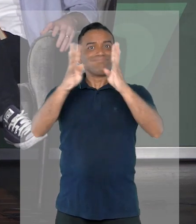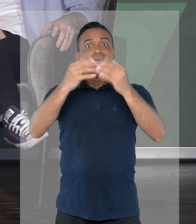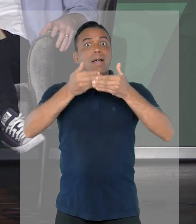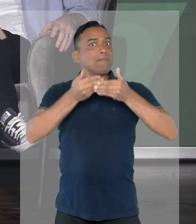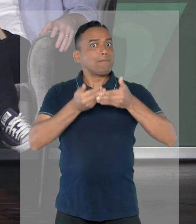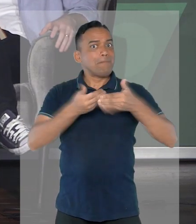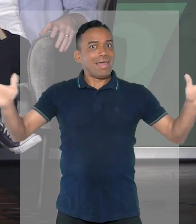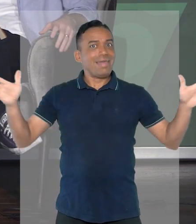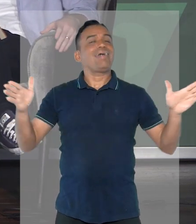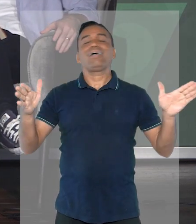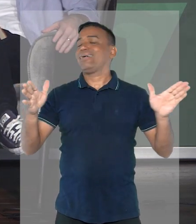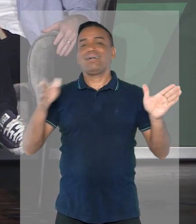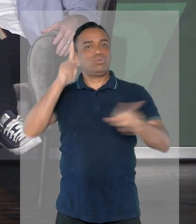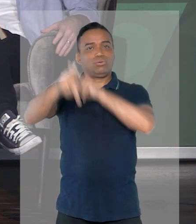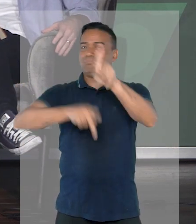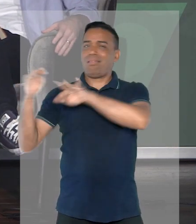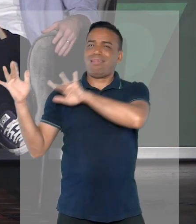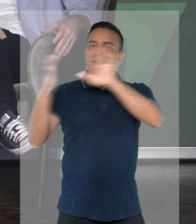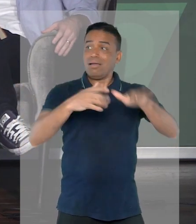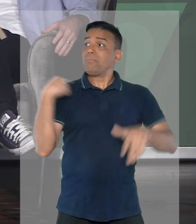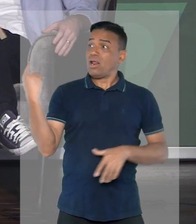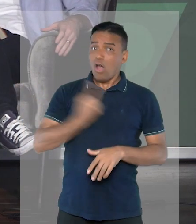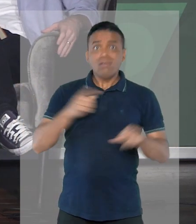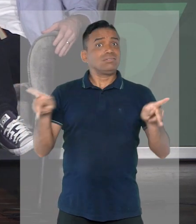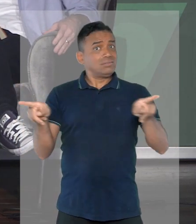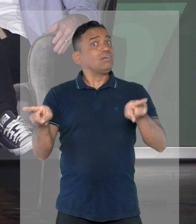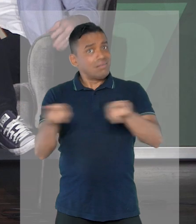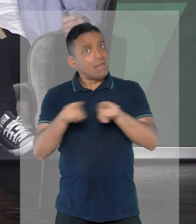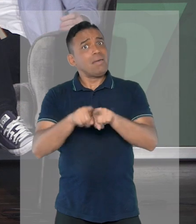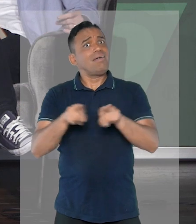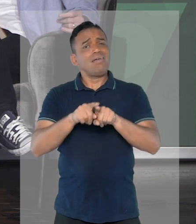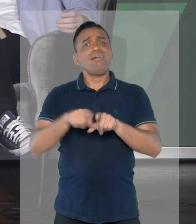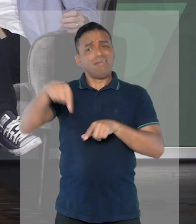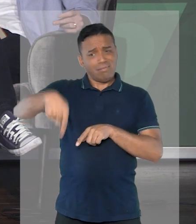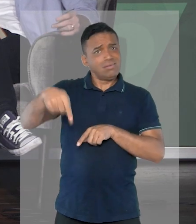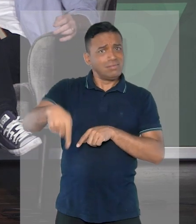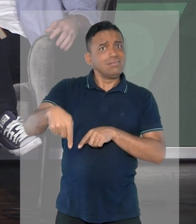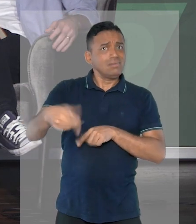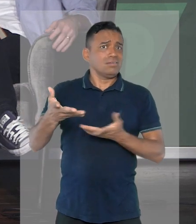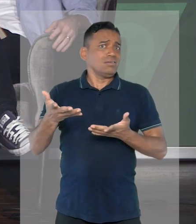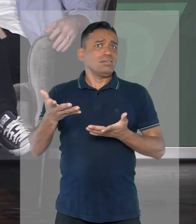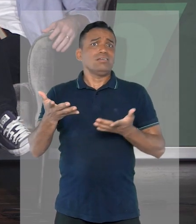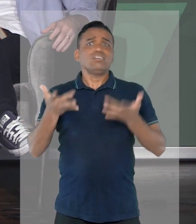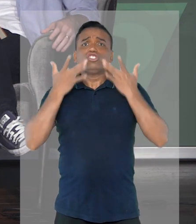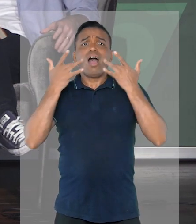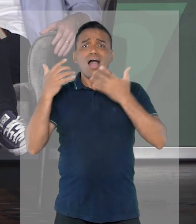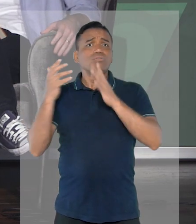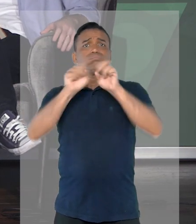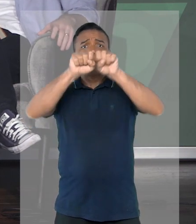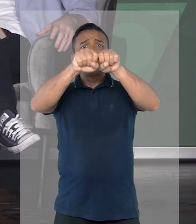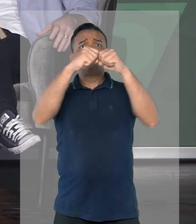aberta ao público e aberta para a gente também, com esse importante espaço aqui que a gente está ajudando a